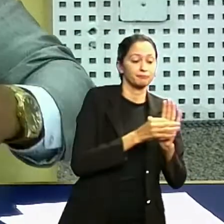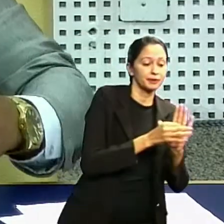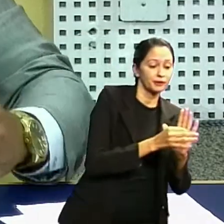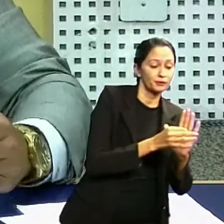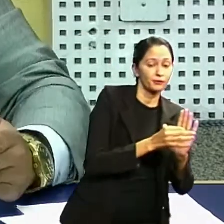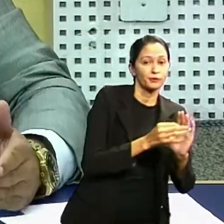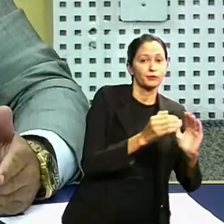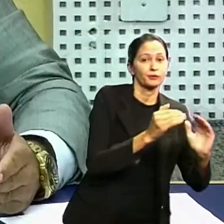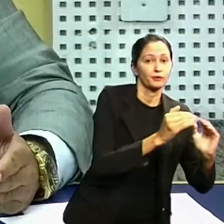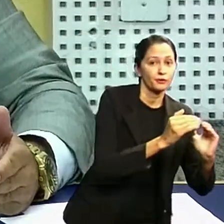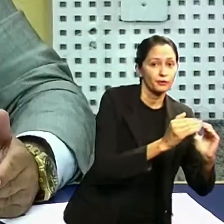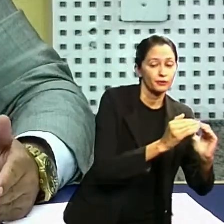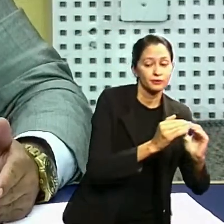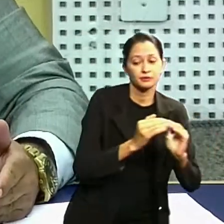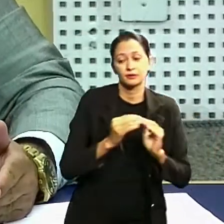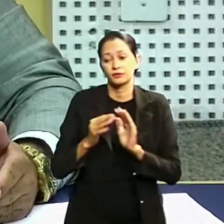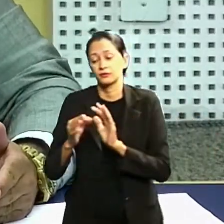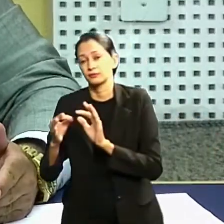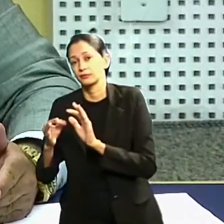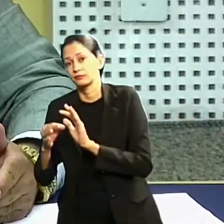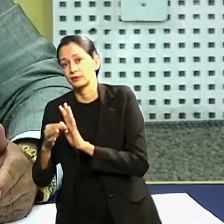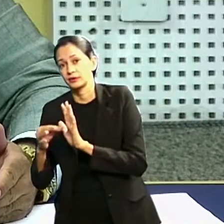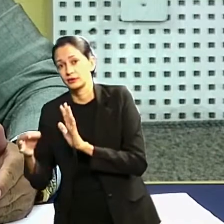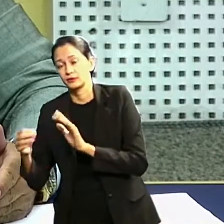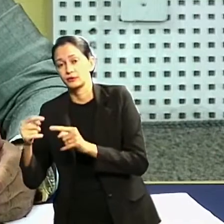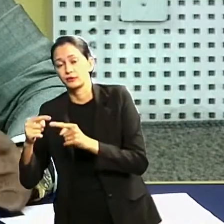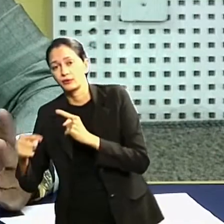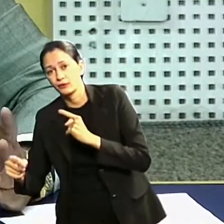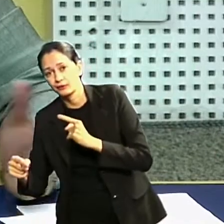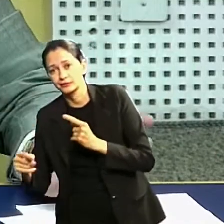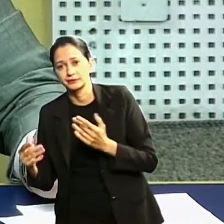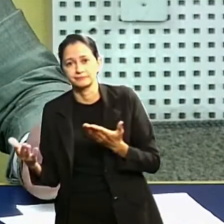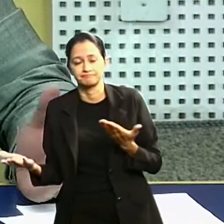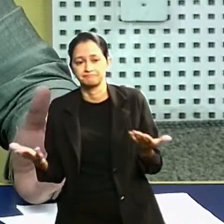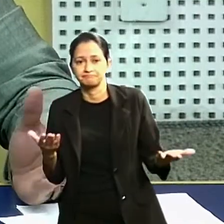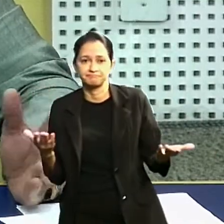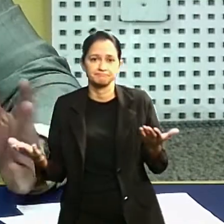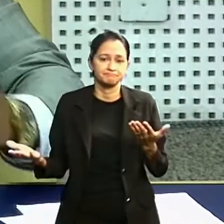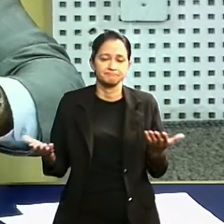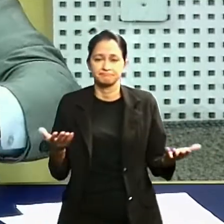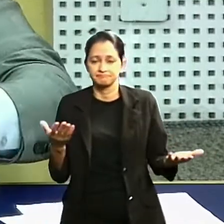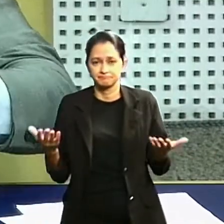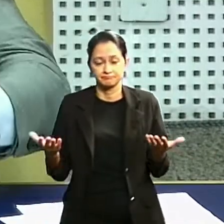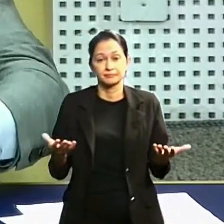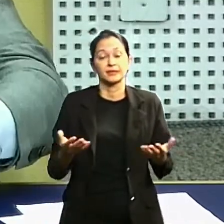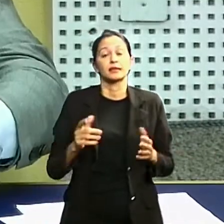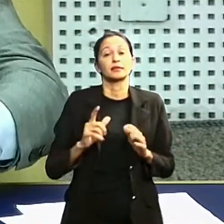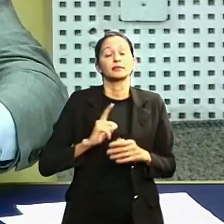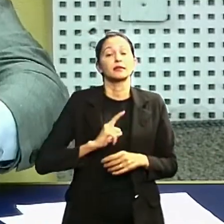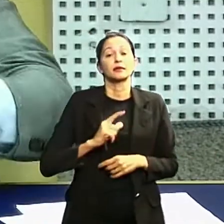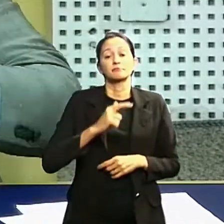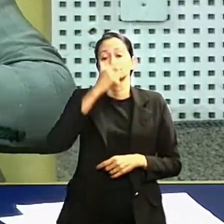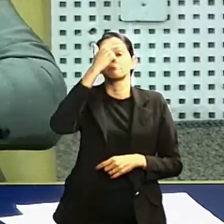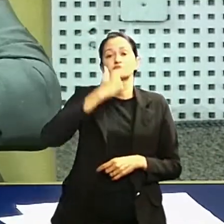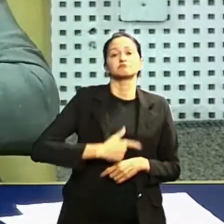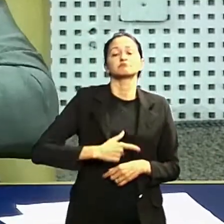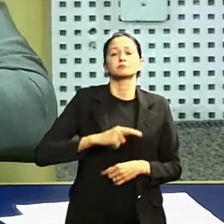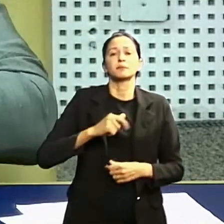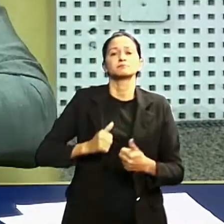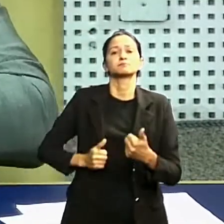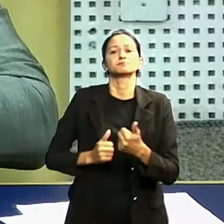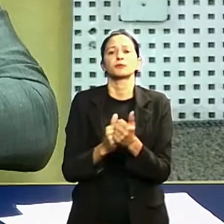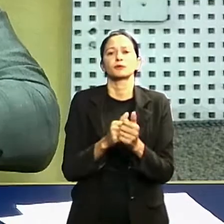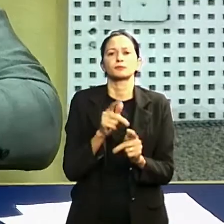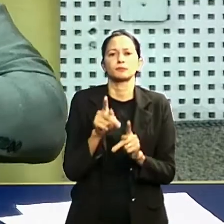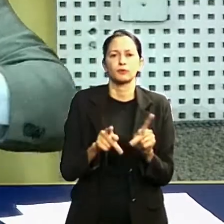aqui a base governista, para aquele que manter o veto, e vai ter aqui quem é oposição, mas vai ter aquele que é base do povo. Vossa